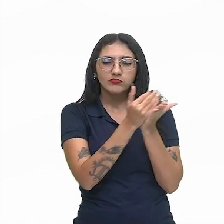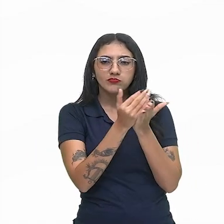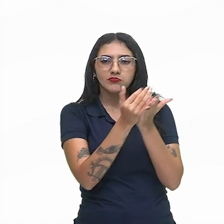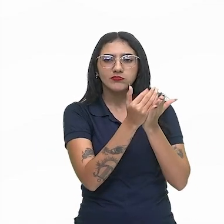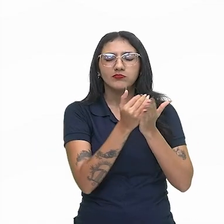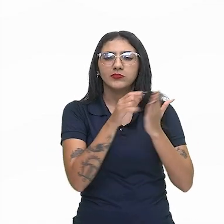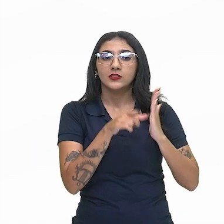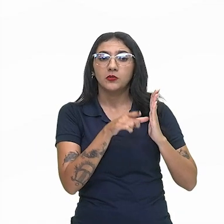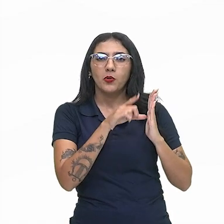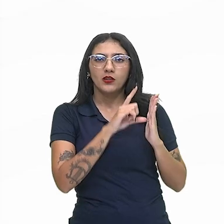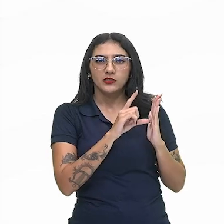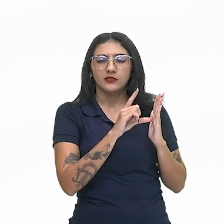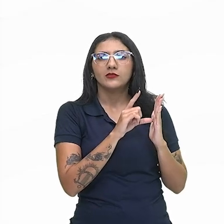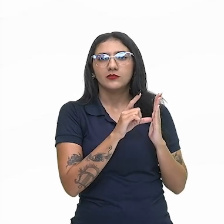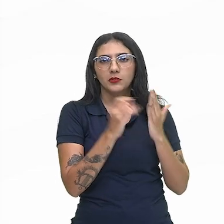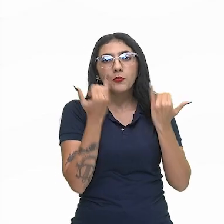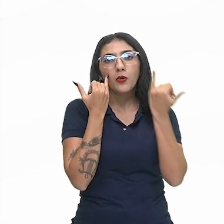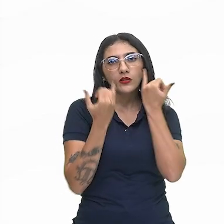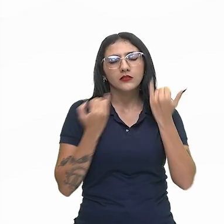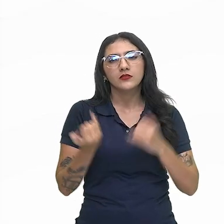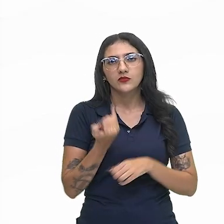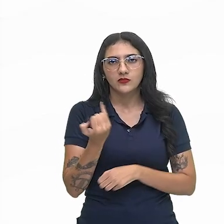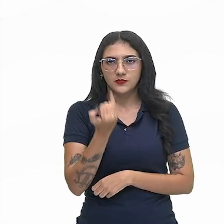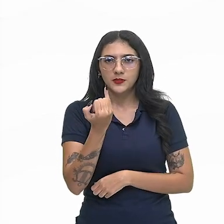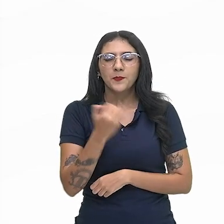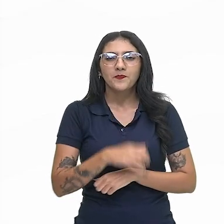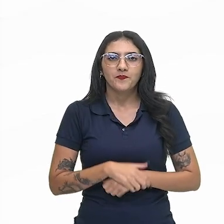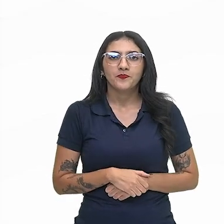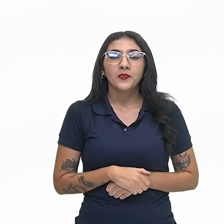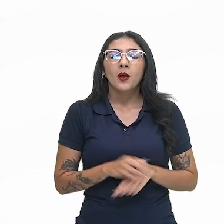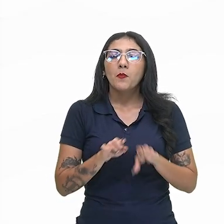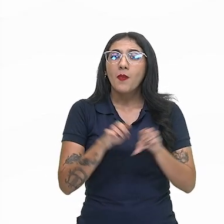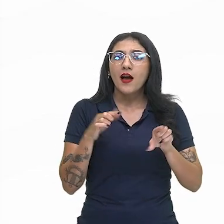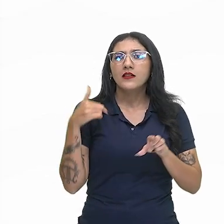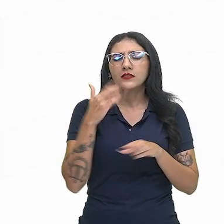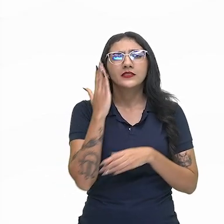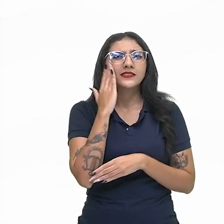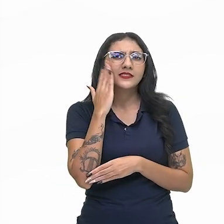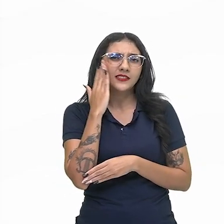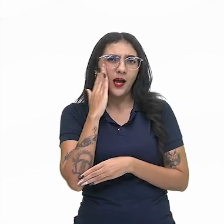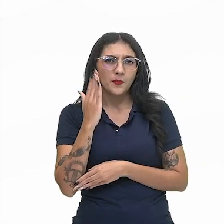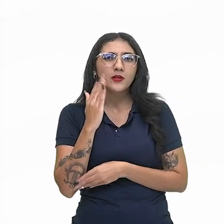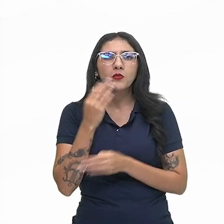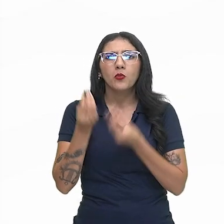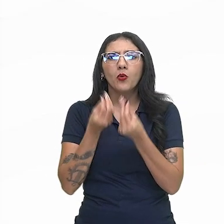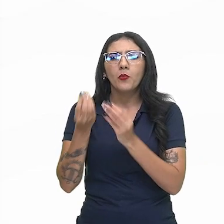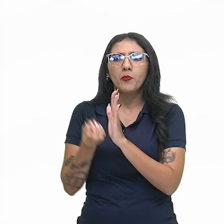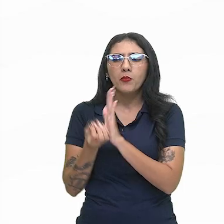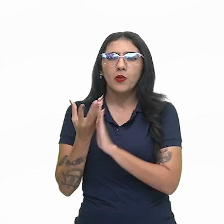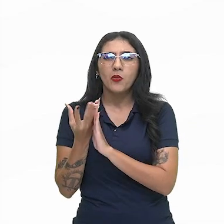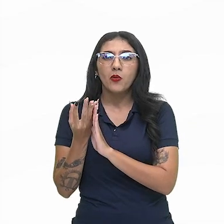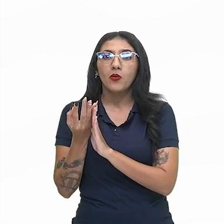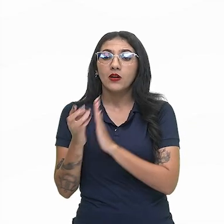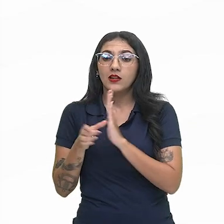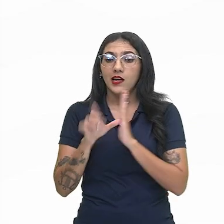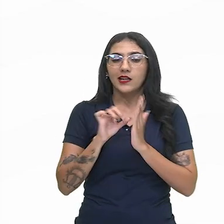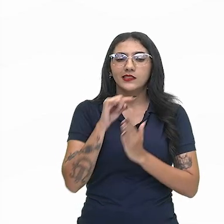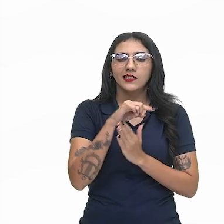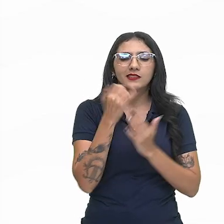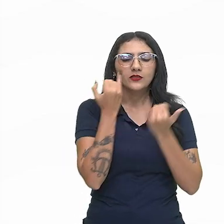sociais relevantes. É claro, para você construir um índice, é necessário que os dados sociais